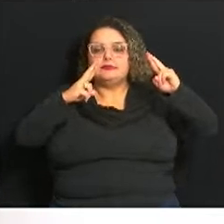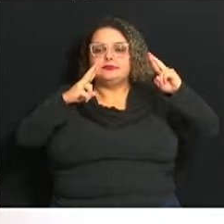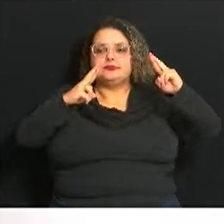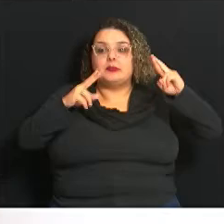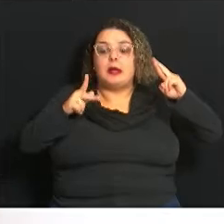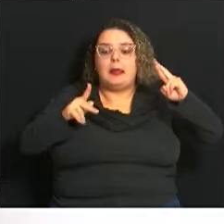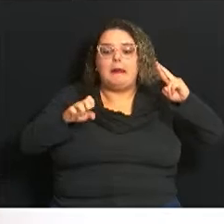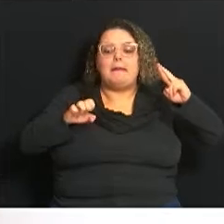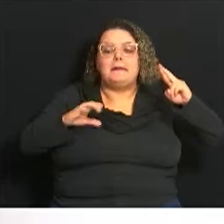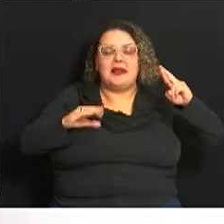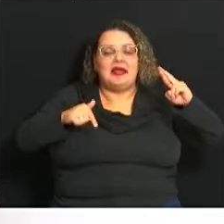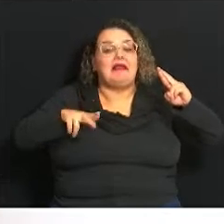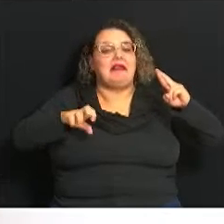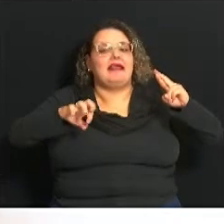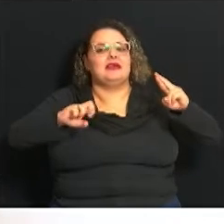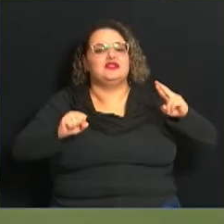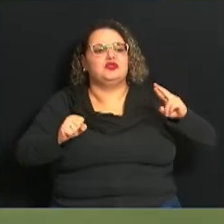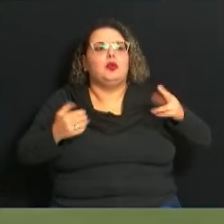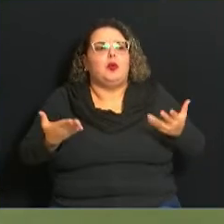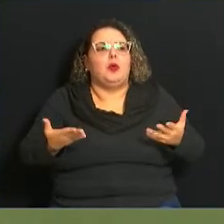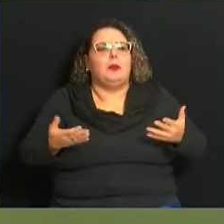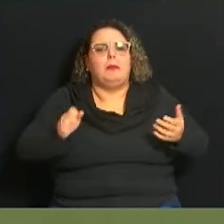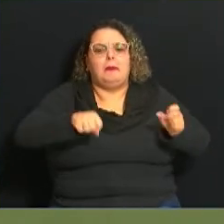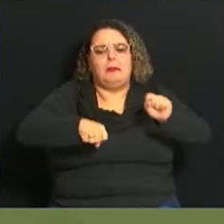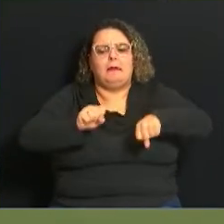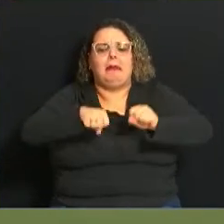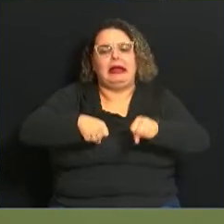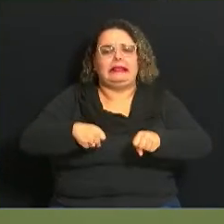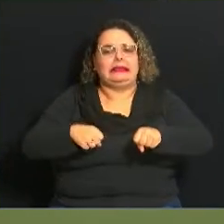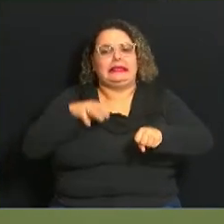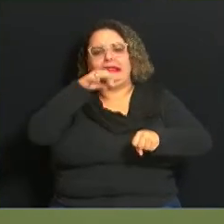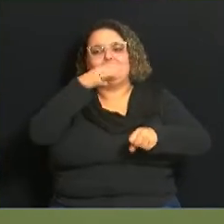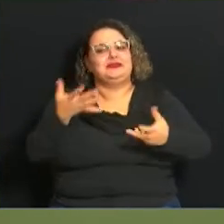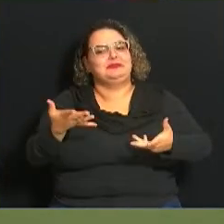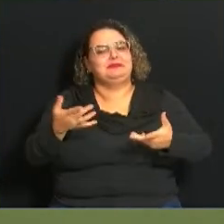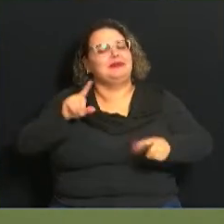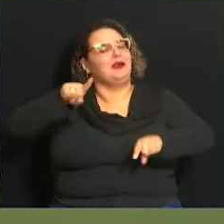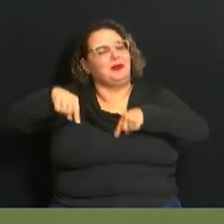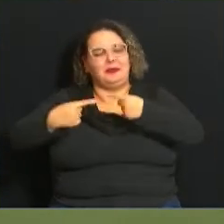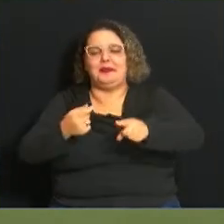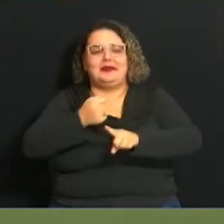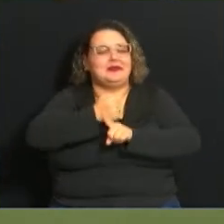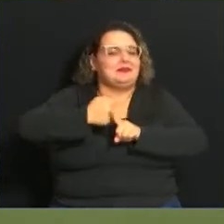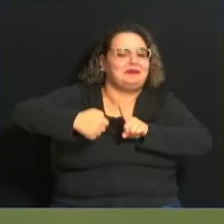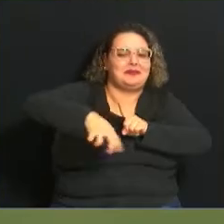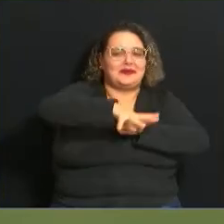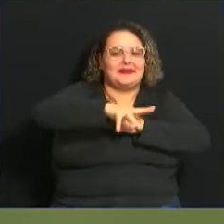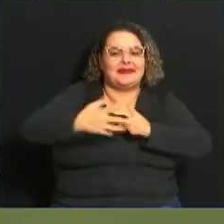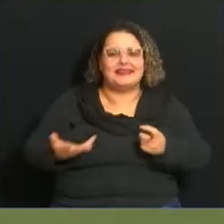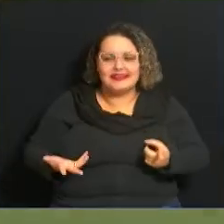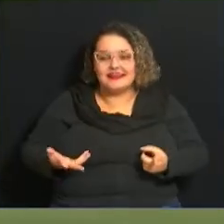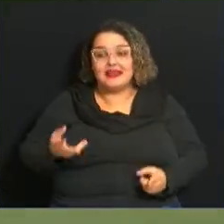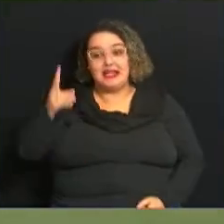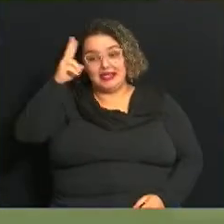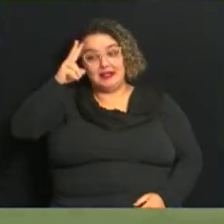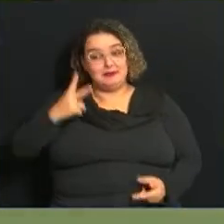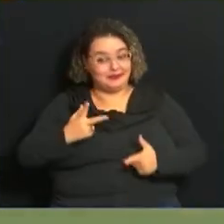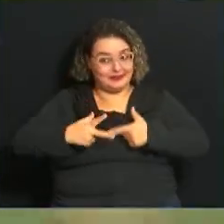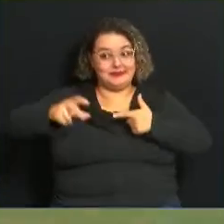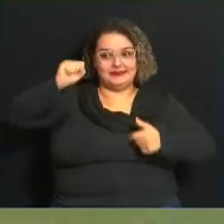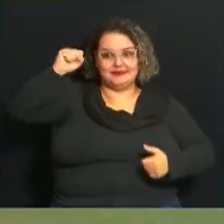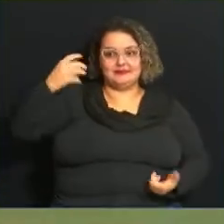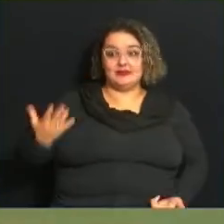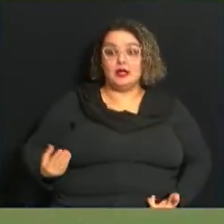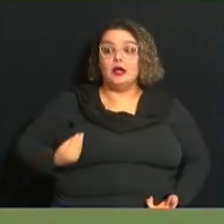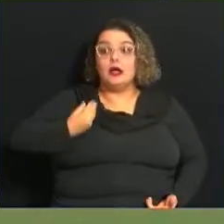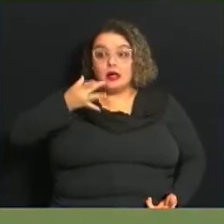quente ou seria pata quente, e de outras gírias que lembram Vitória. Afinal, ele estava presente no jogo